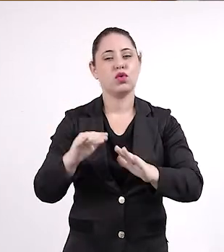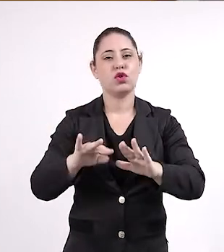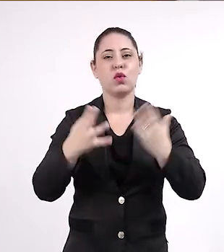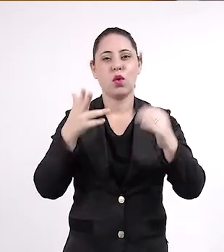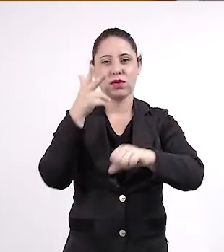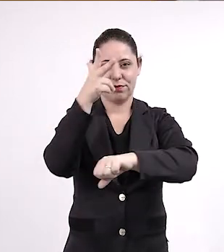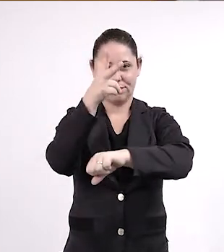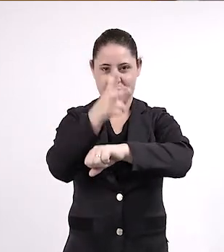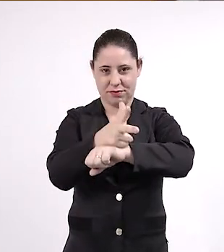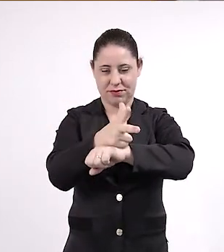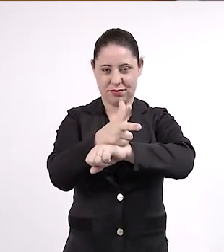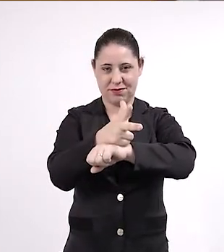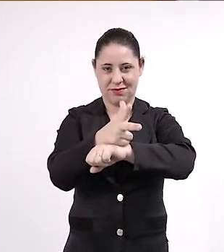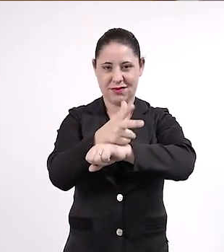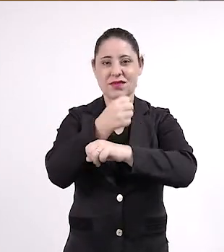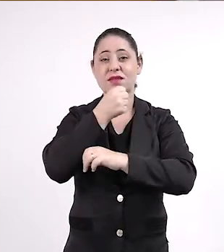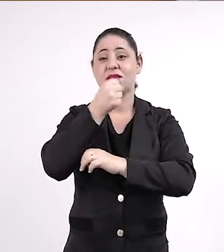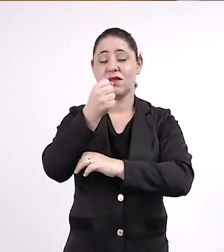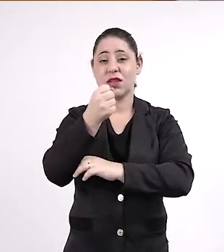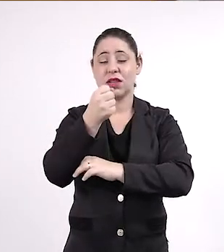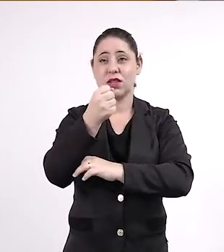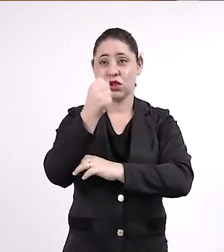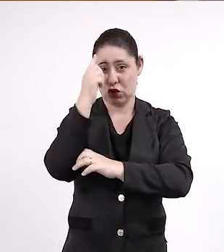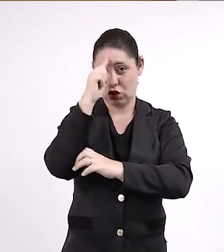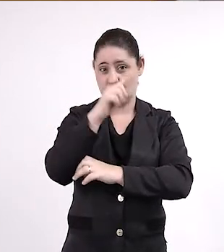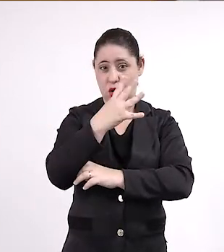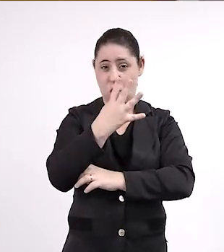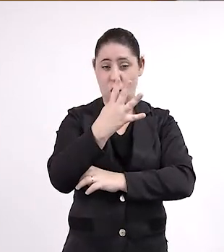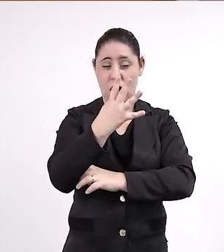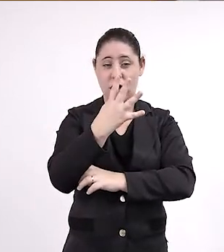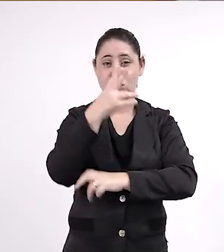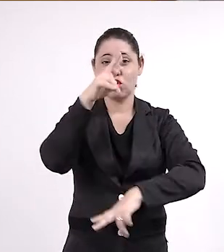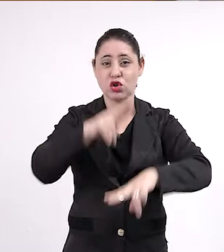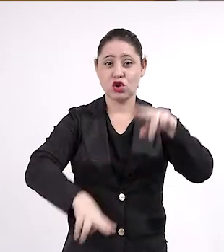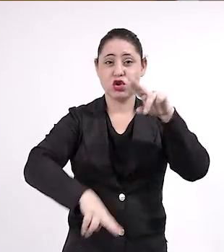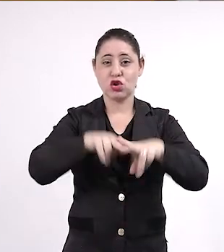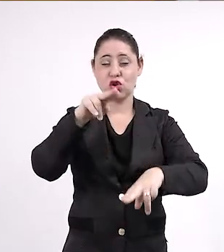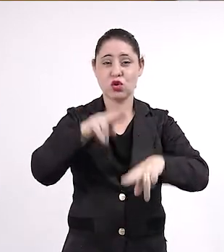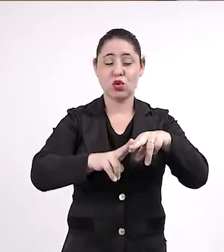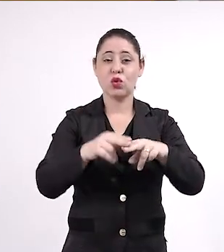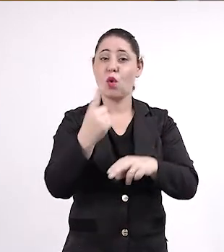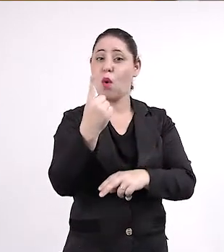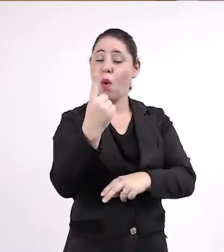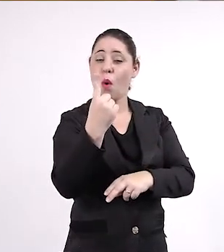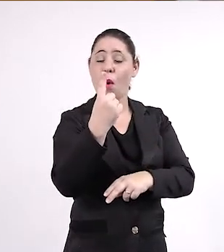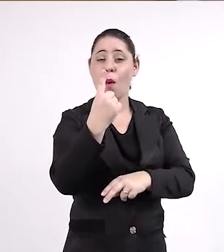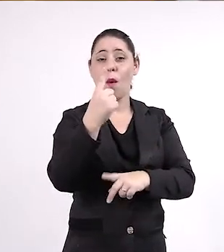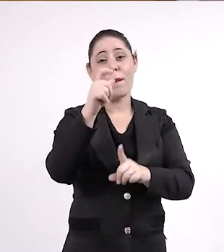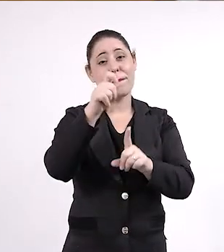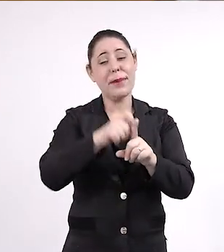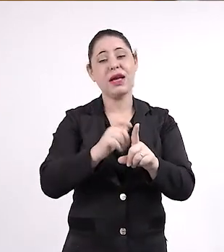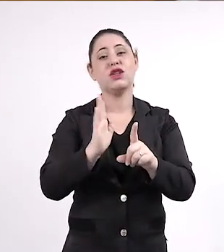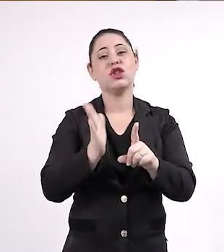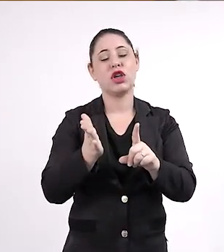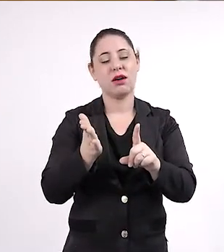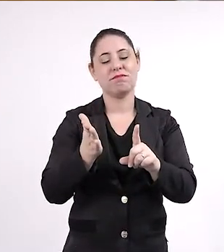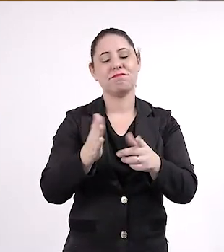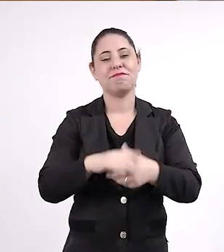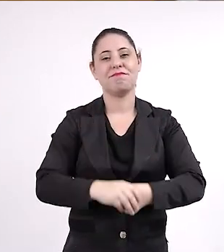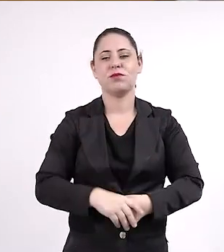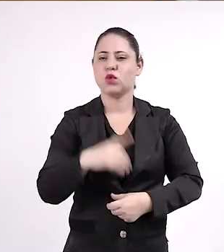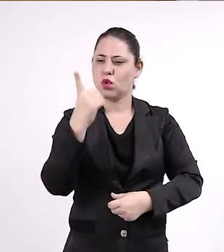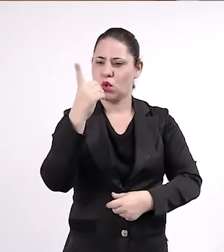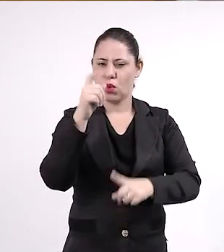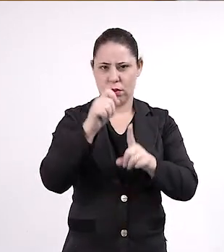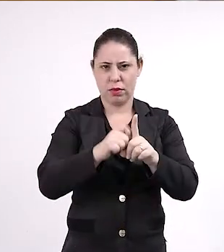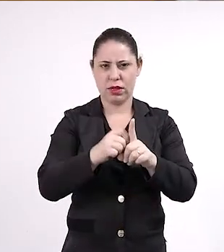Hoje, quando gravamos essa nossa entrevista aqui, no dia 4 de junho... Completamos um mês hoje. Um mês.